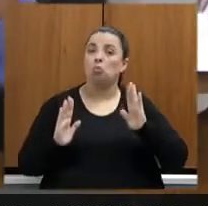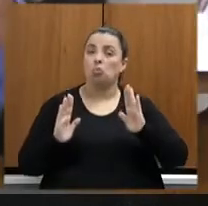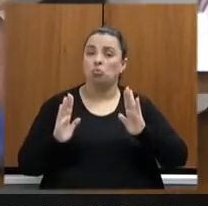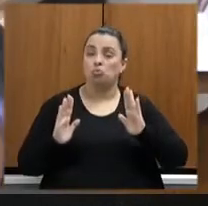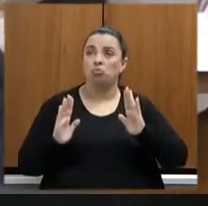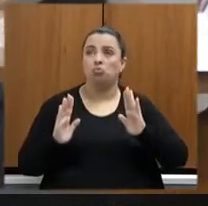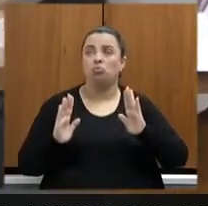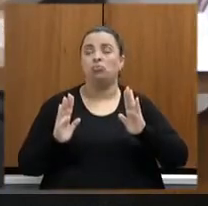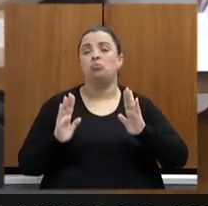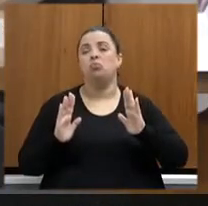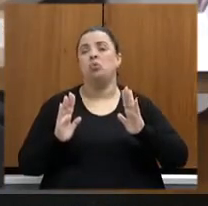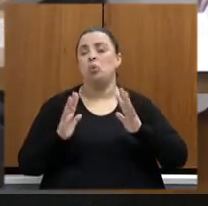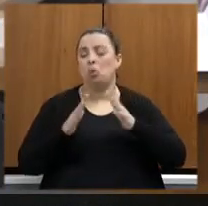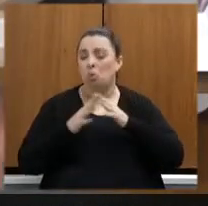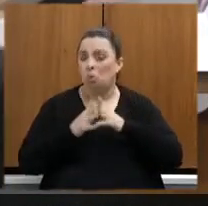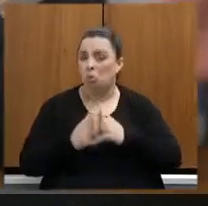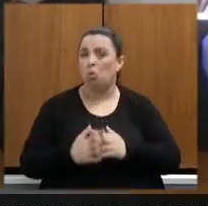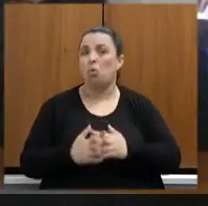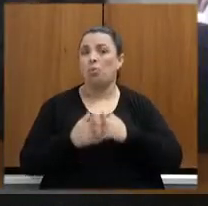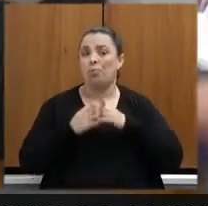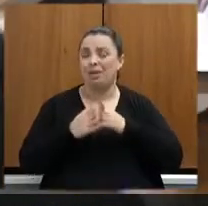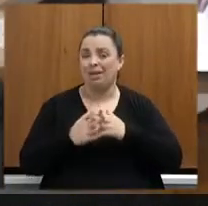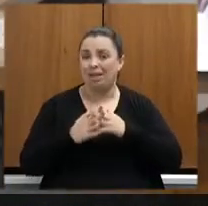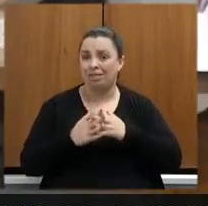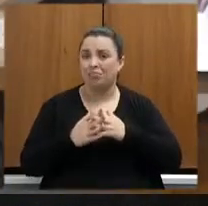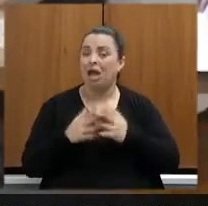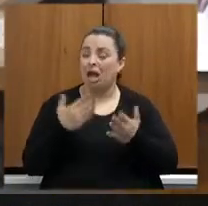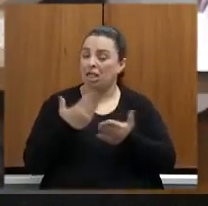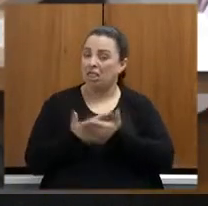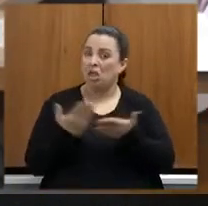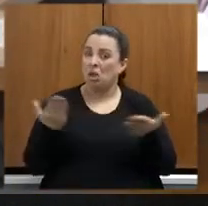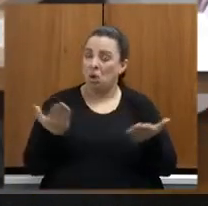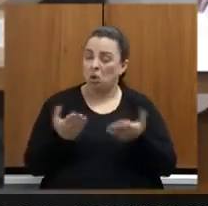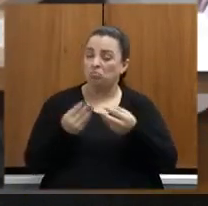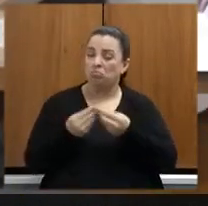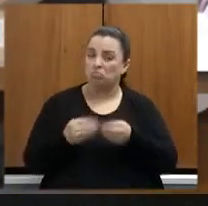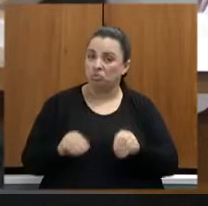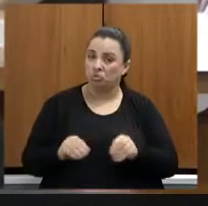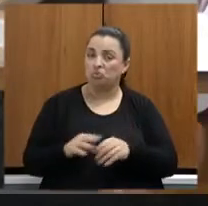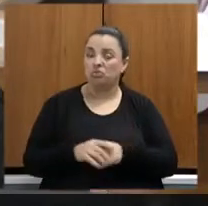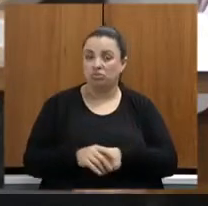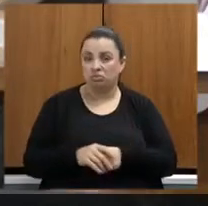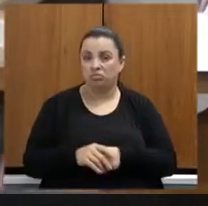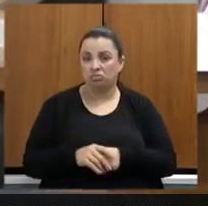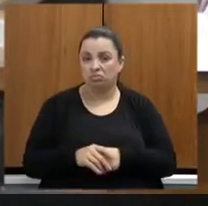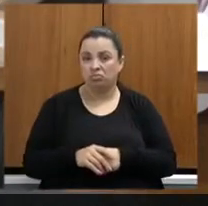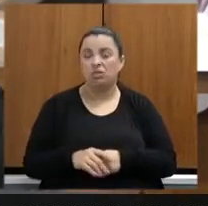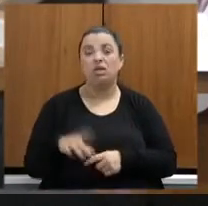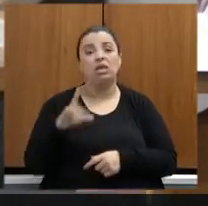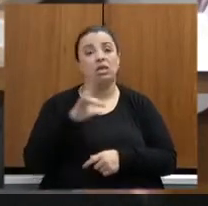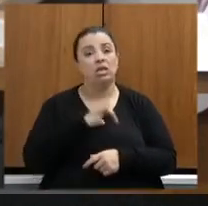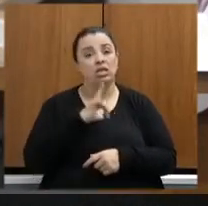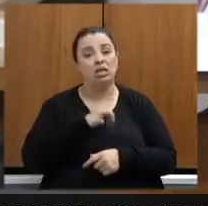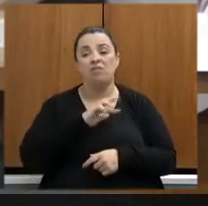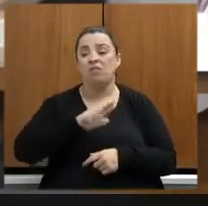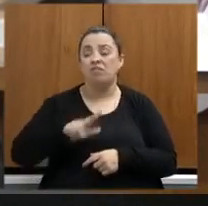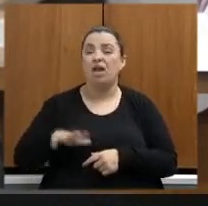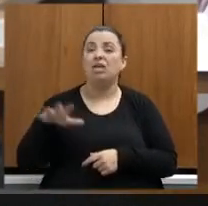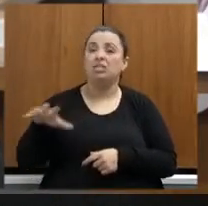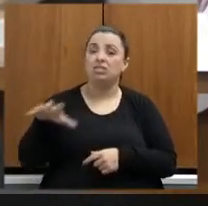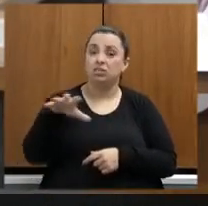estamos trabalhando um vermelho né e o gancho o pessoal delas tivemos diversas reuniões